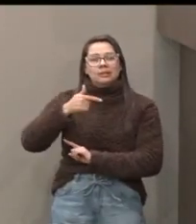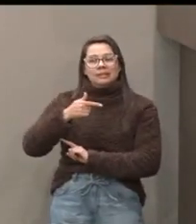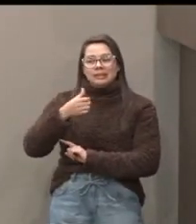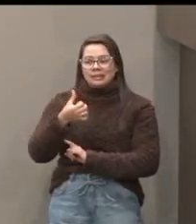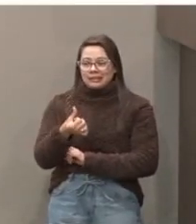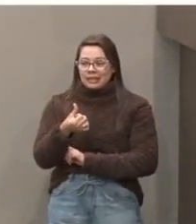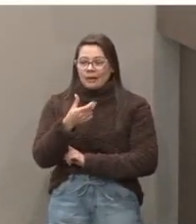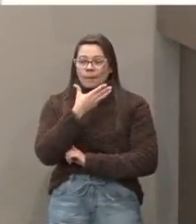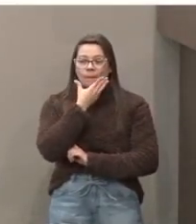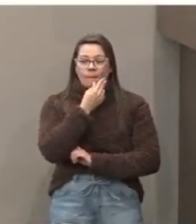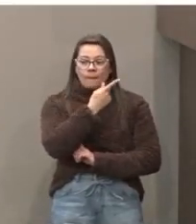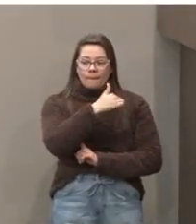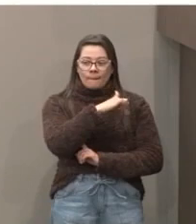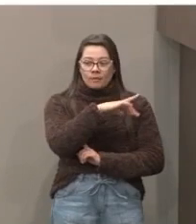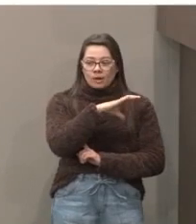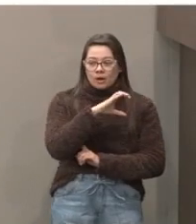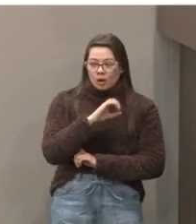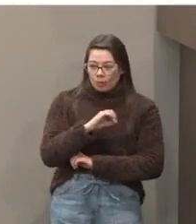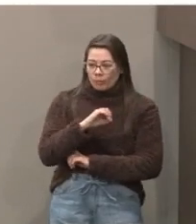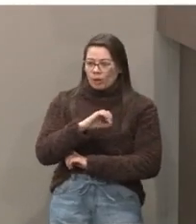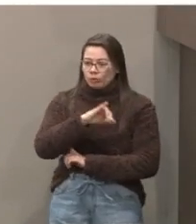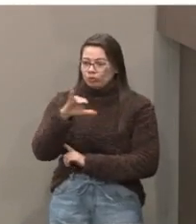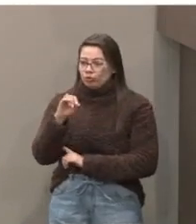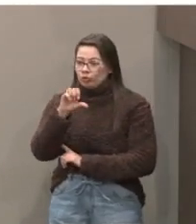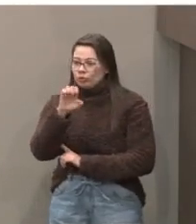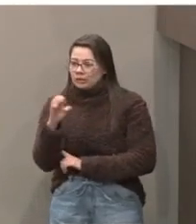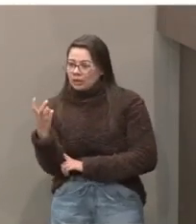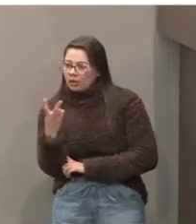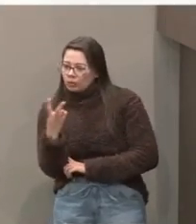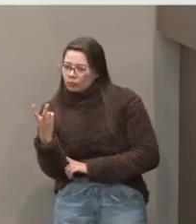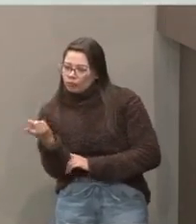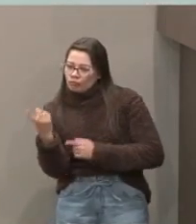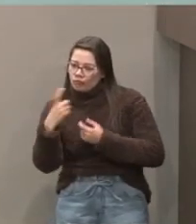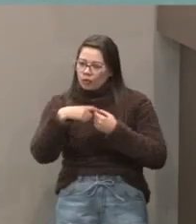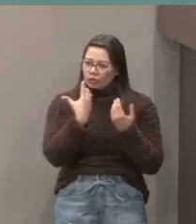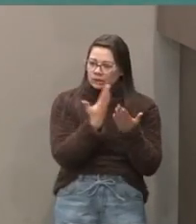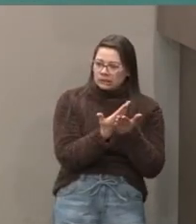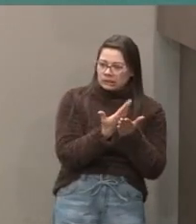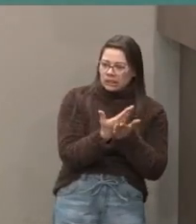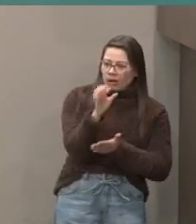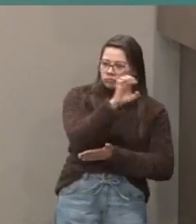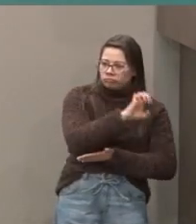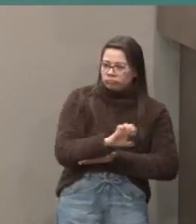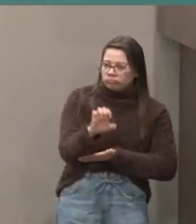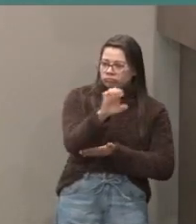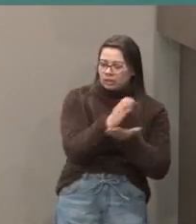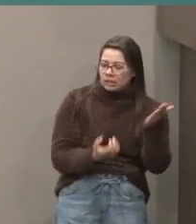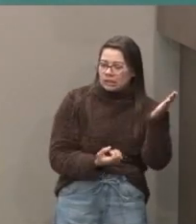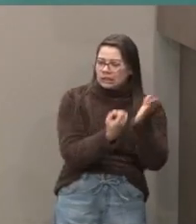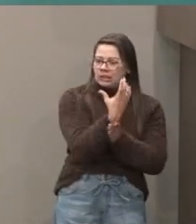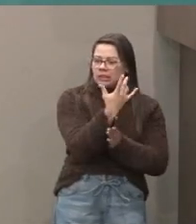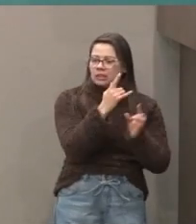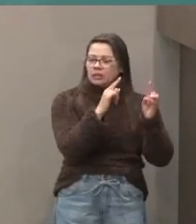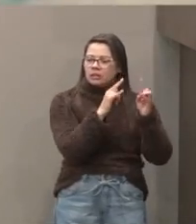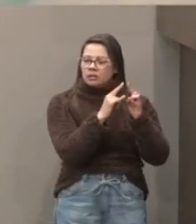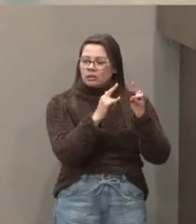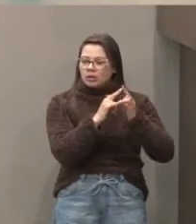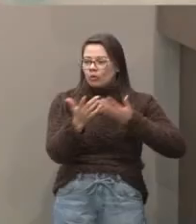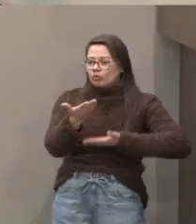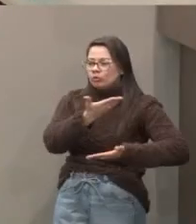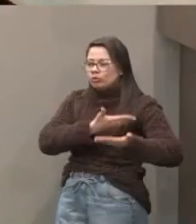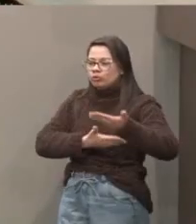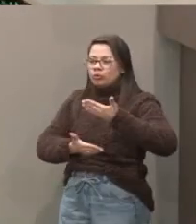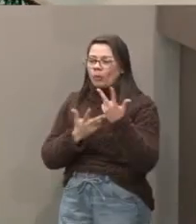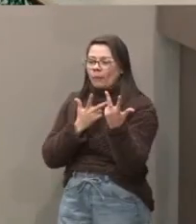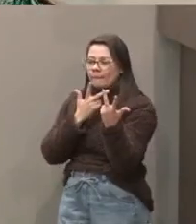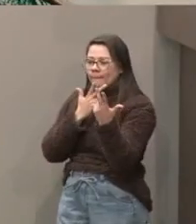Paulo Bertol e José Gouveia Sobrinho voltaram de seus estudos na Europa e fundaram um instituto que compartilhasse o